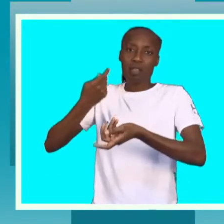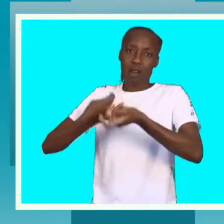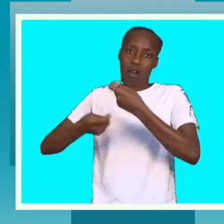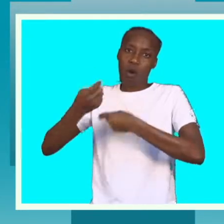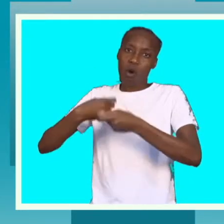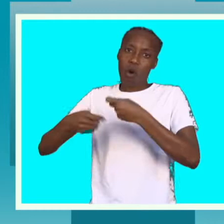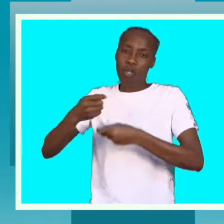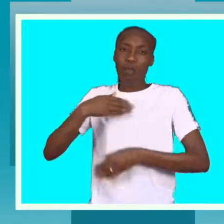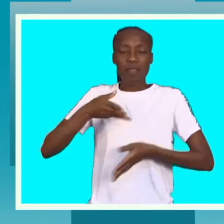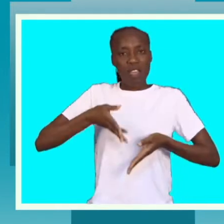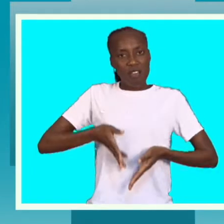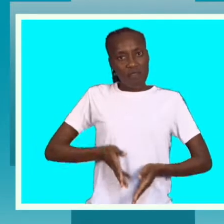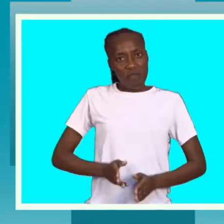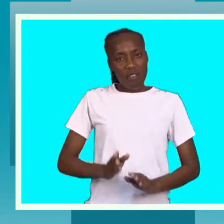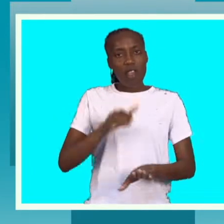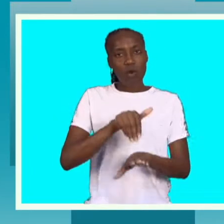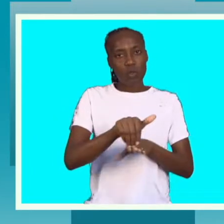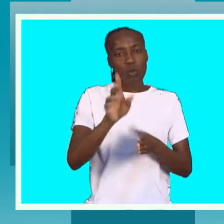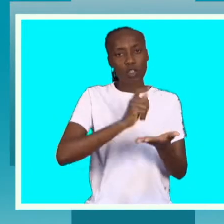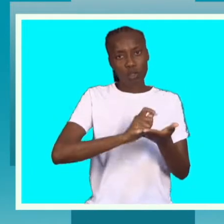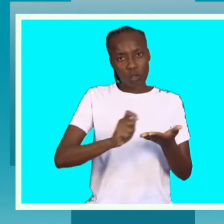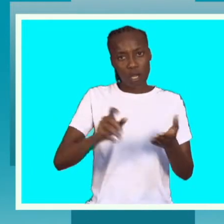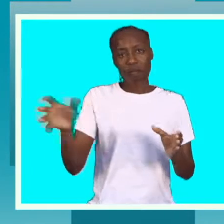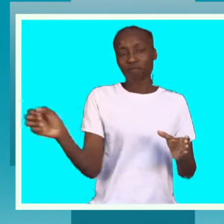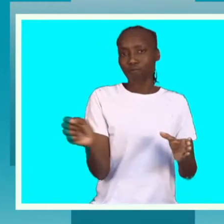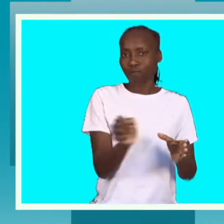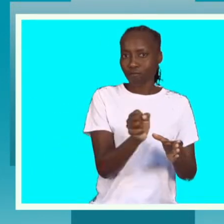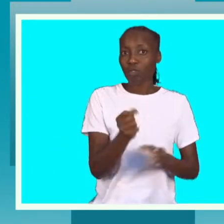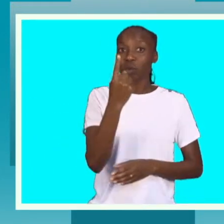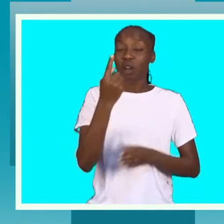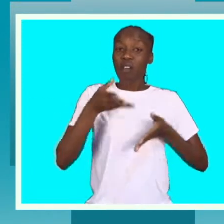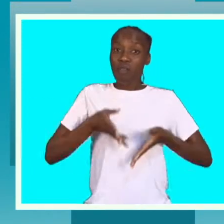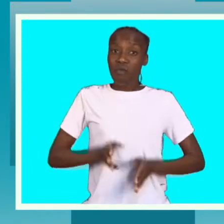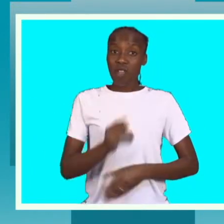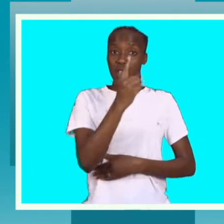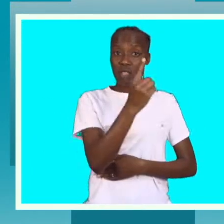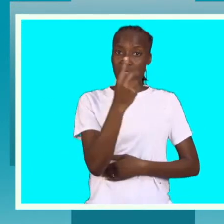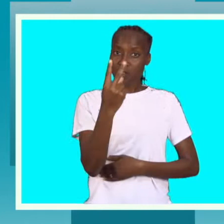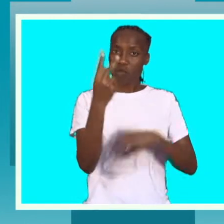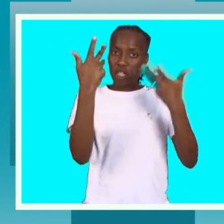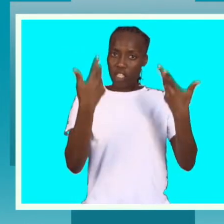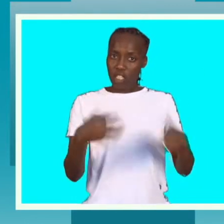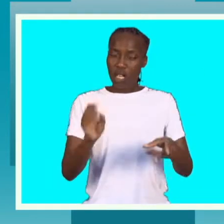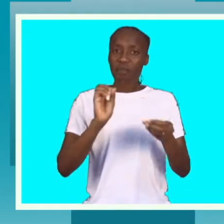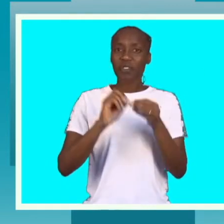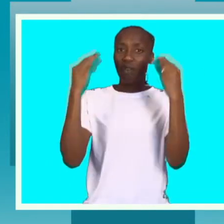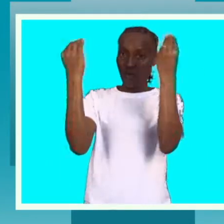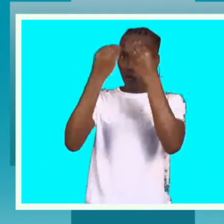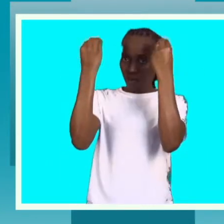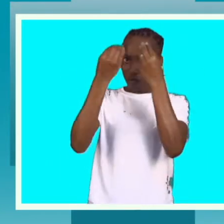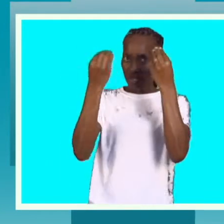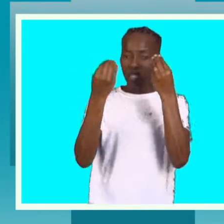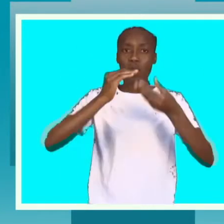estudarem. Tenho uma filha que fez a décima segunda. Ela fez o curso de professora. É uma professora. Só,